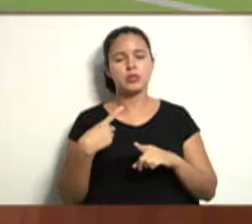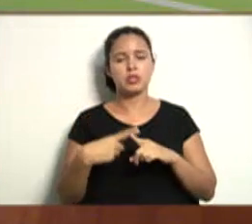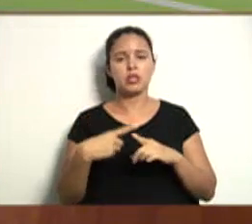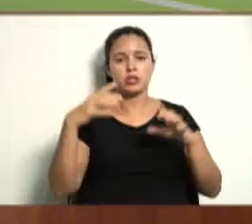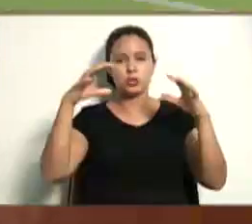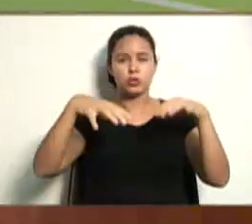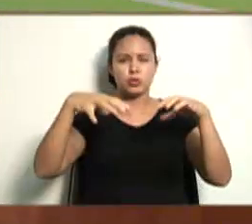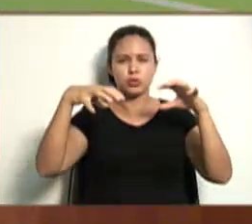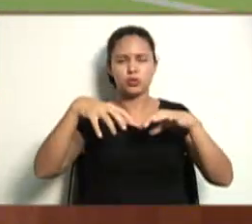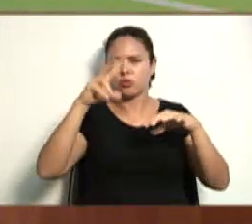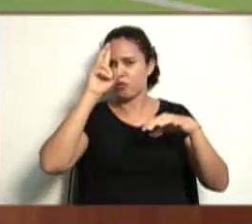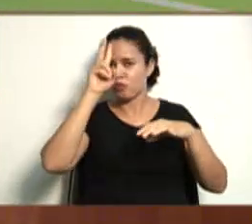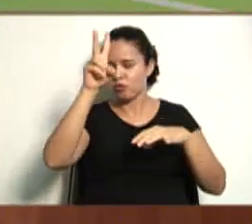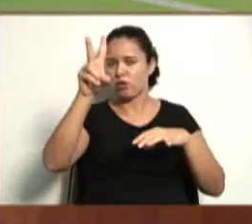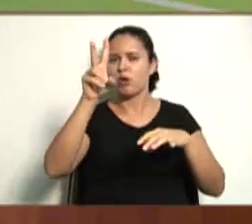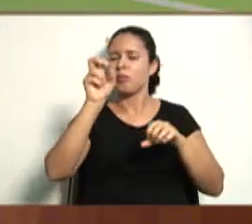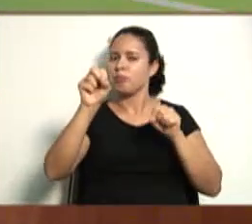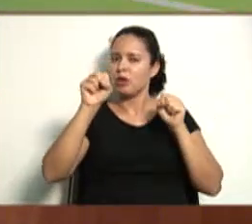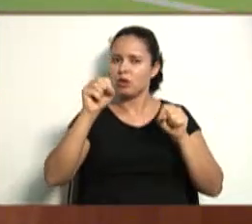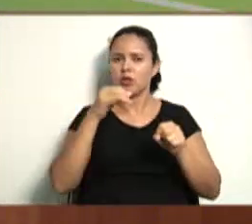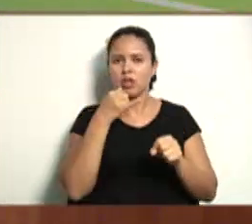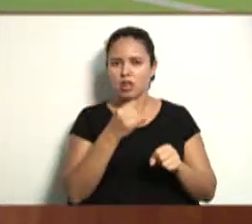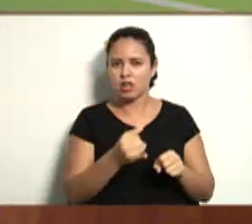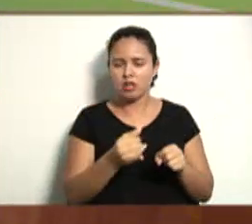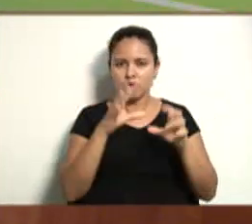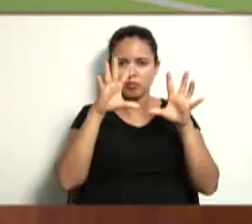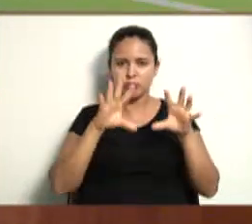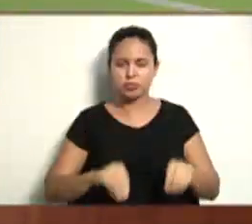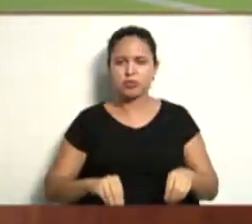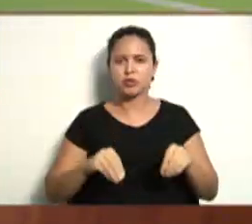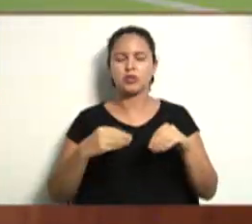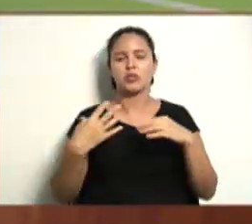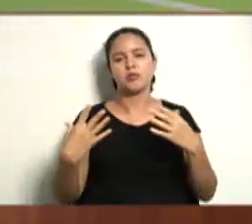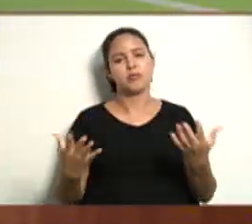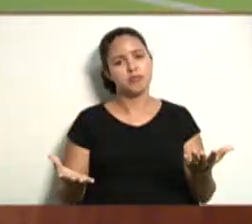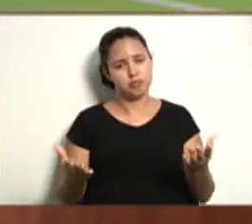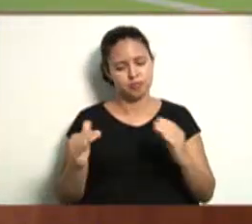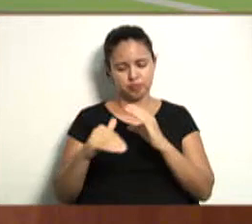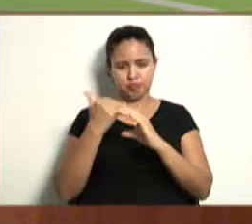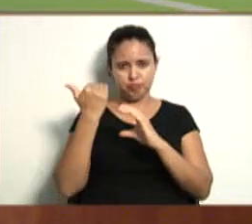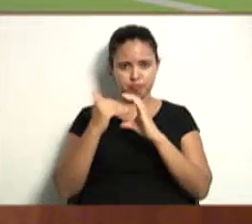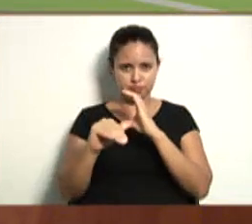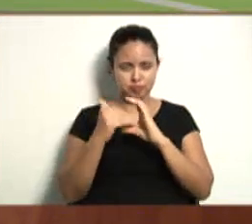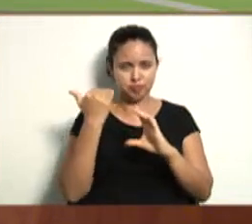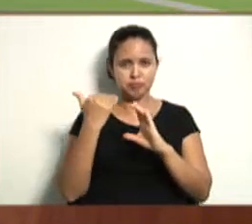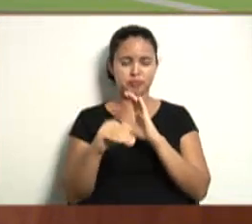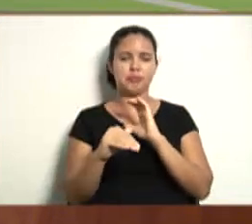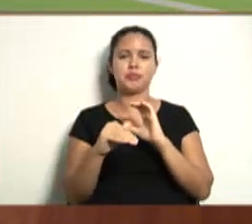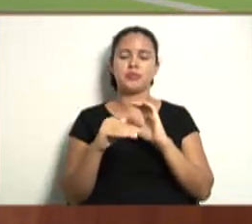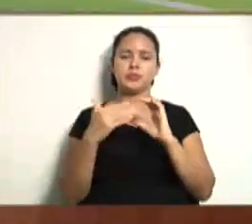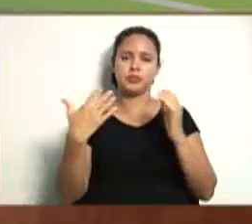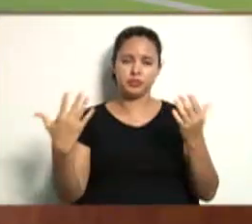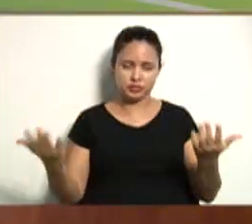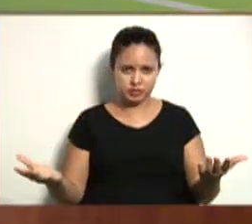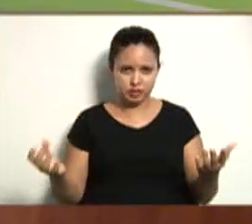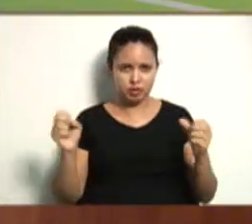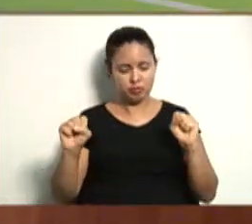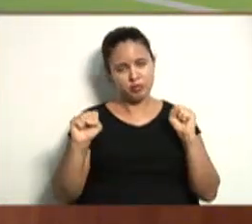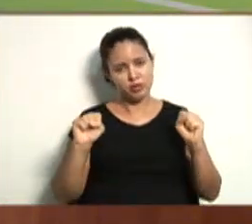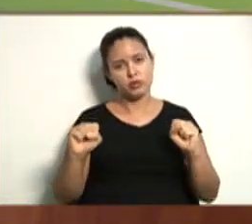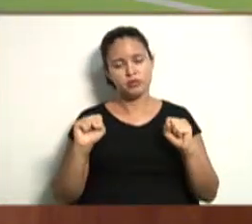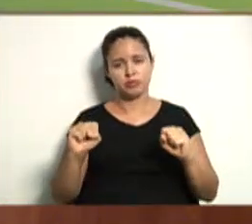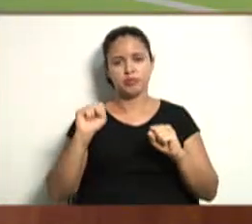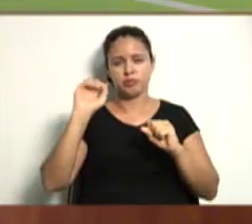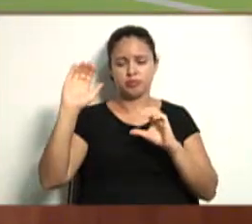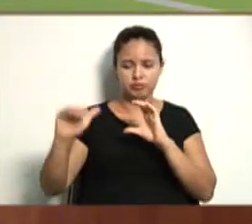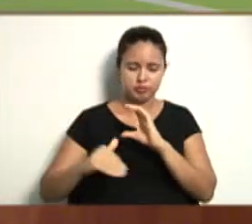com a chuva, com o tempo, as mensagens que vocês estão colocando aí, que você deu aí, a resposta